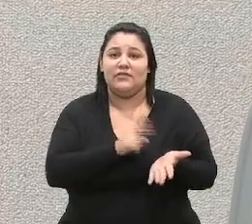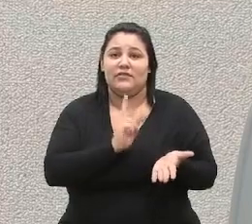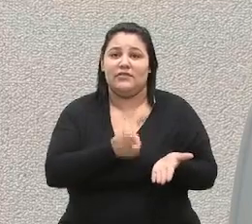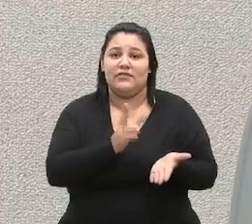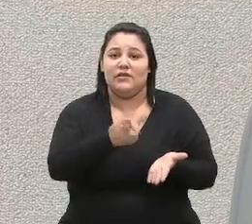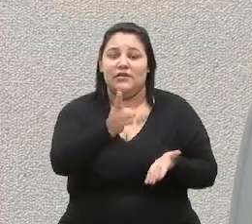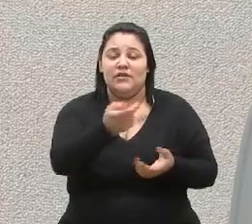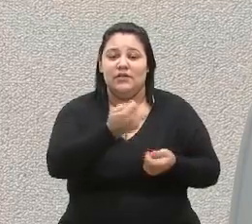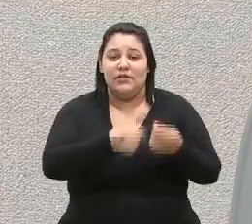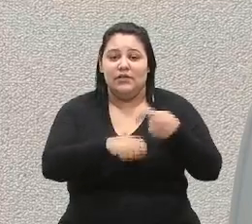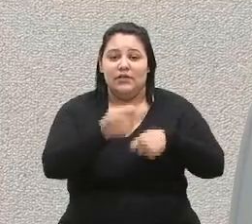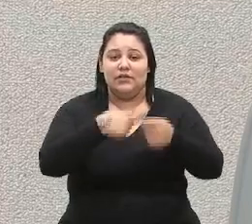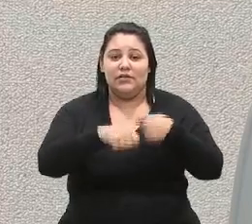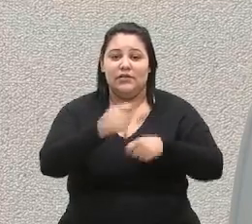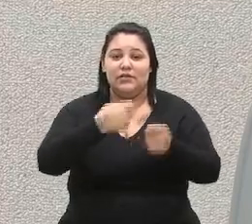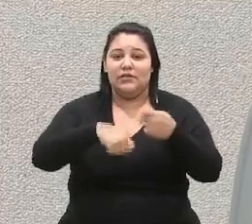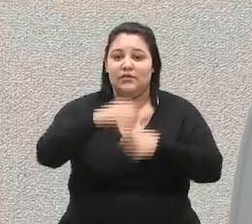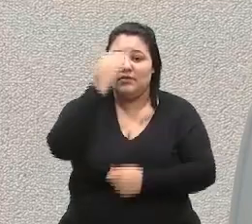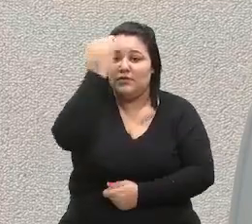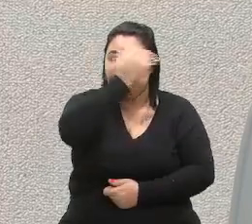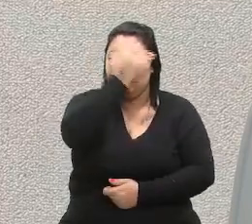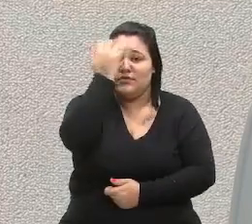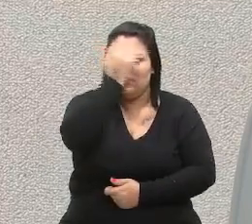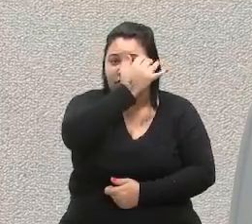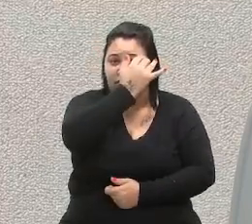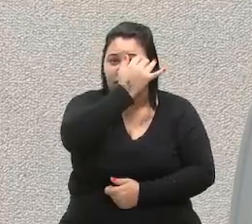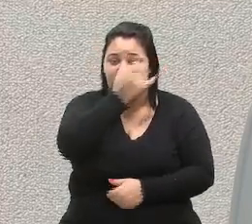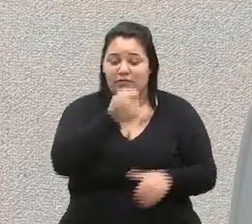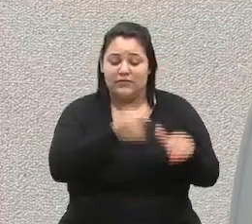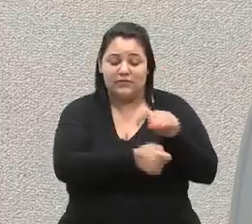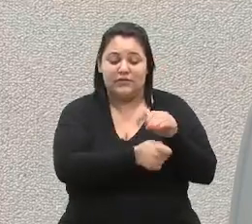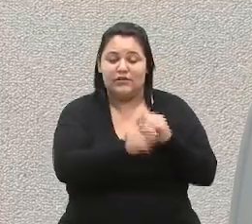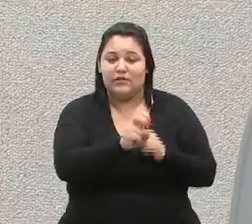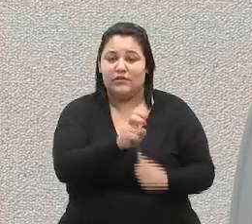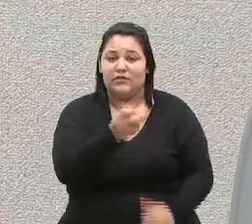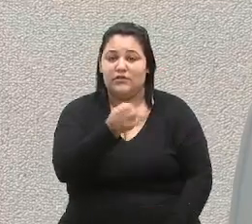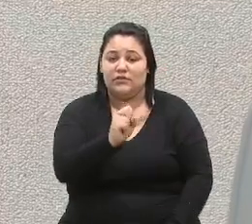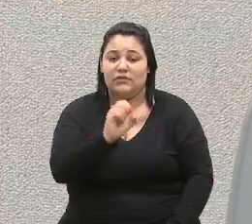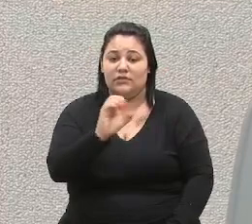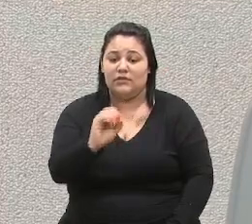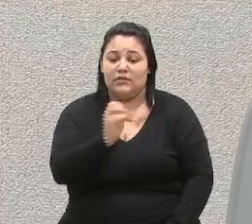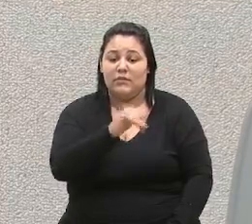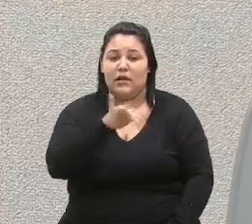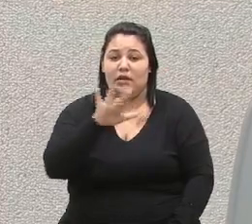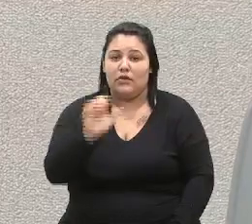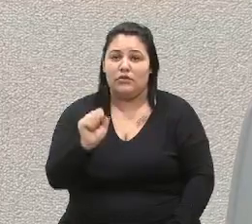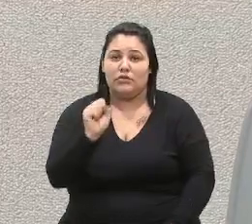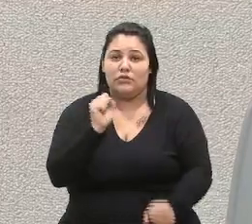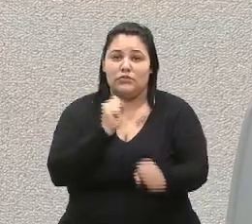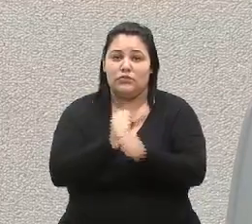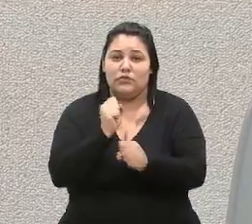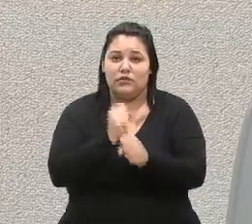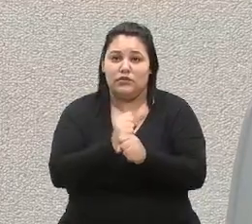do prefeito Adilode Domênico investe 580 milhões por ano,